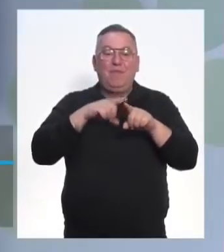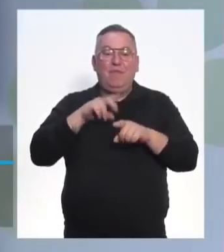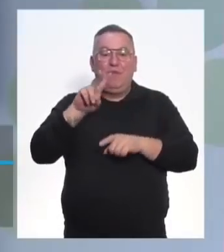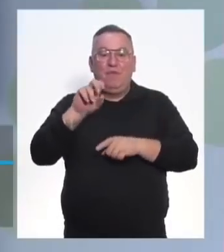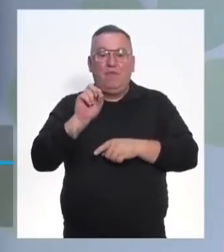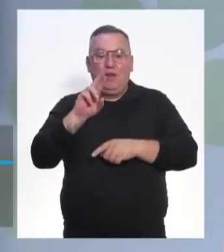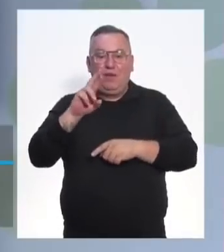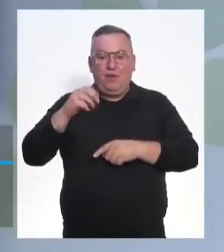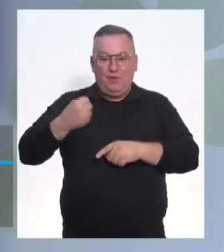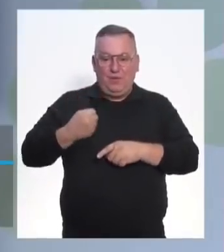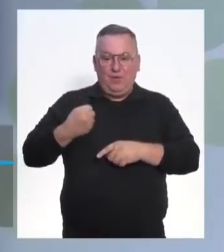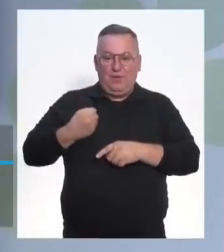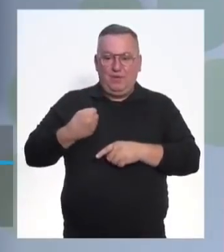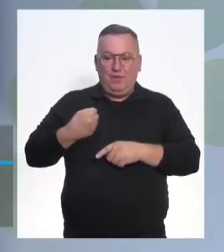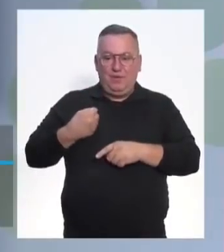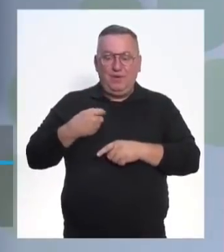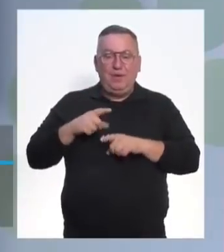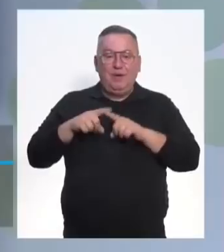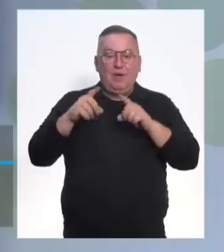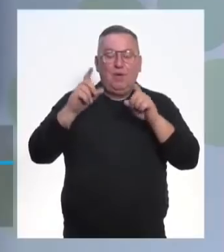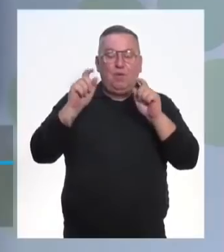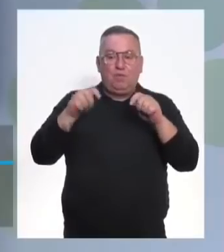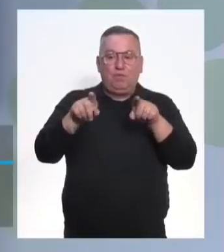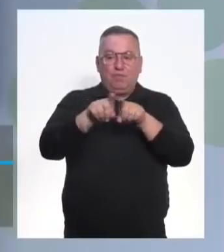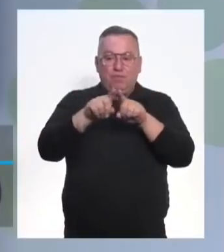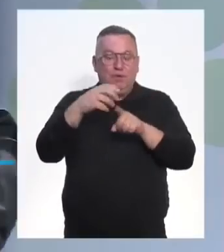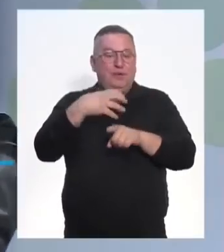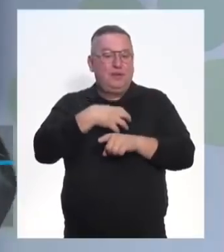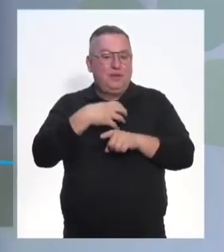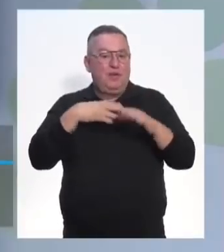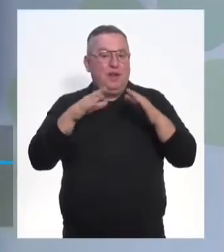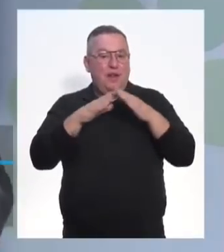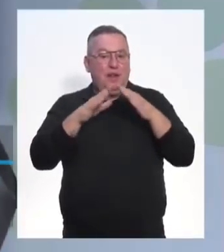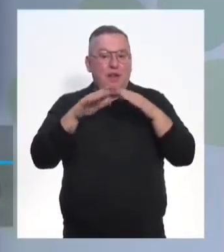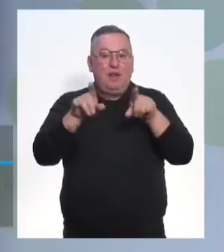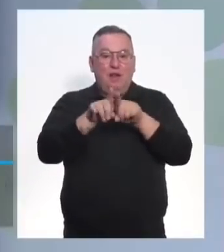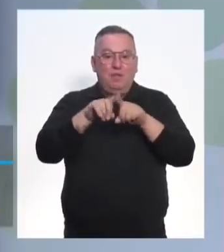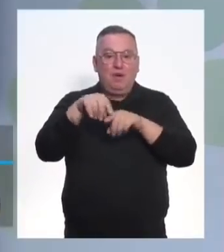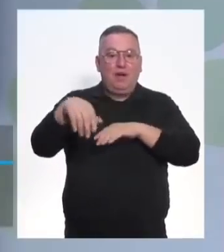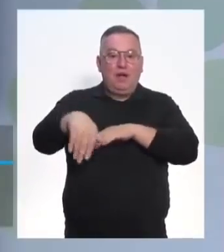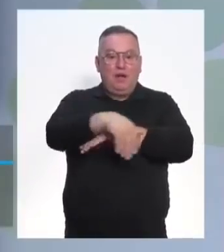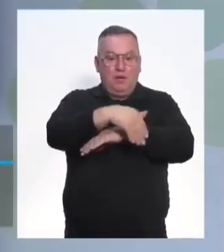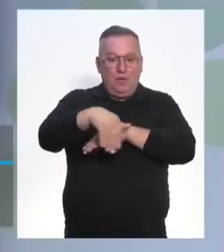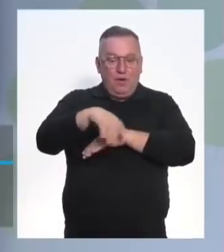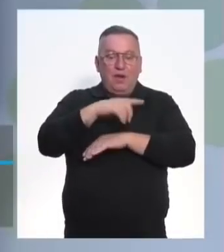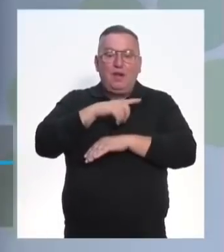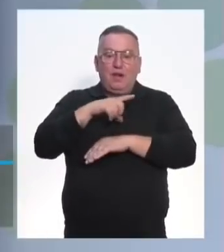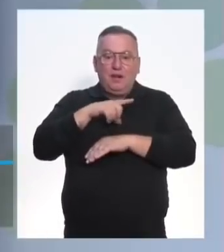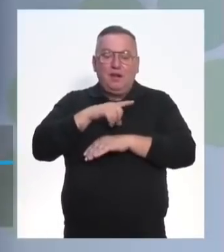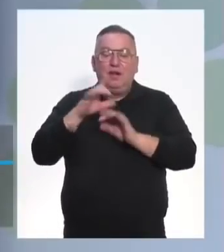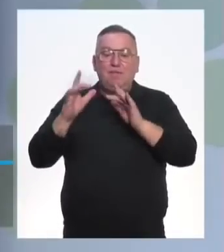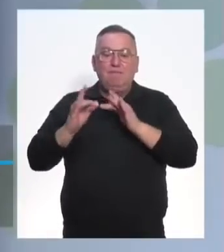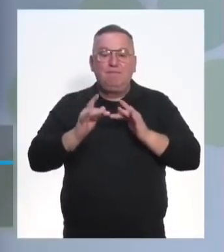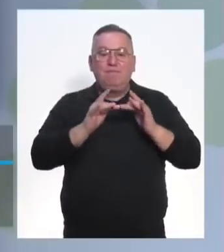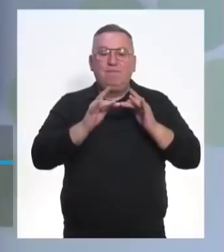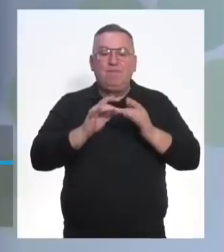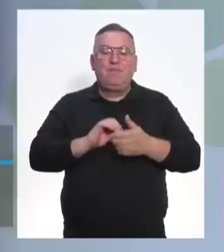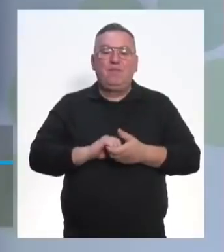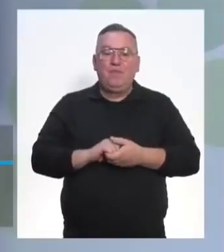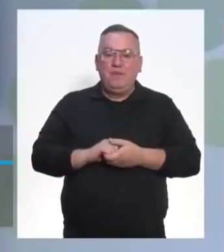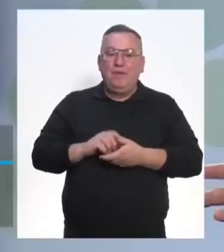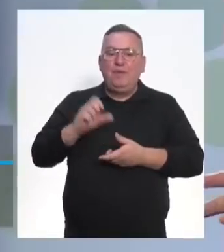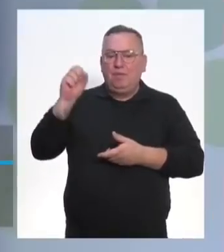valor numérico, né? Então, a posição da casa, né? Em relação à rua ali, ele tem essa relação. Sim, tem